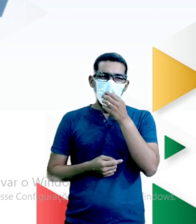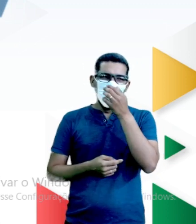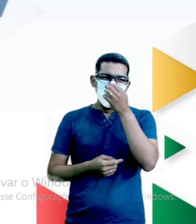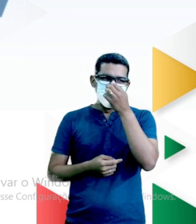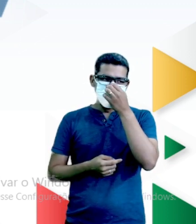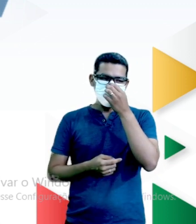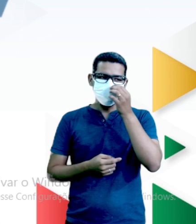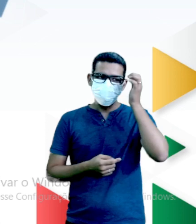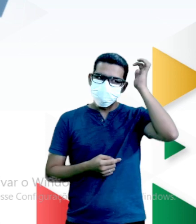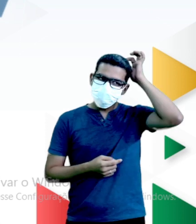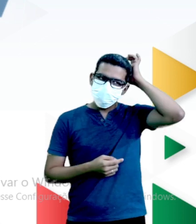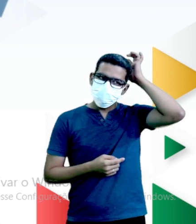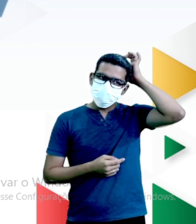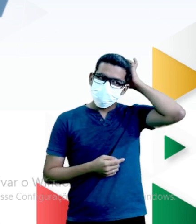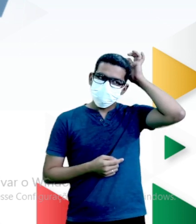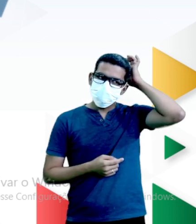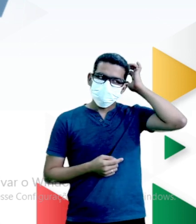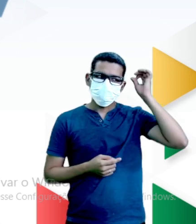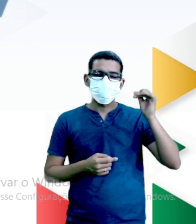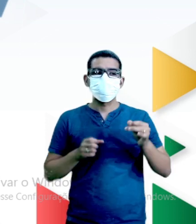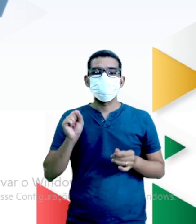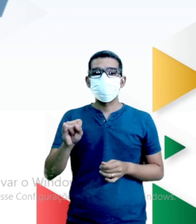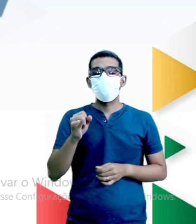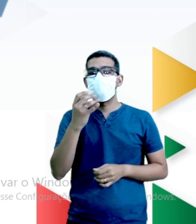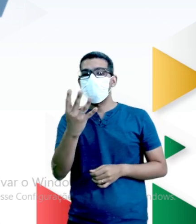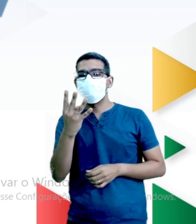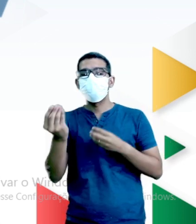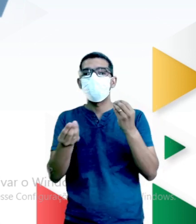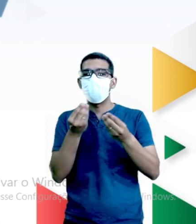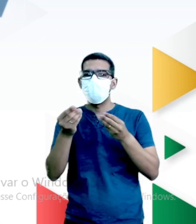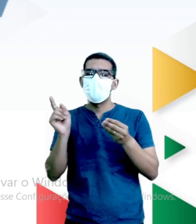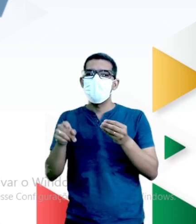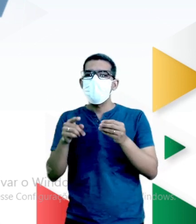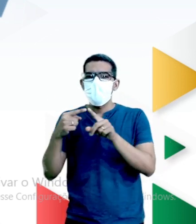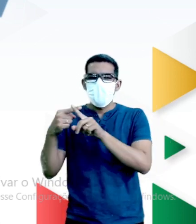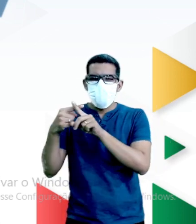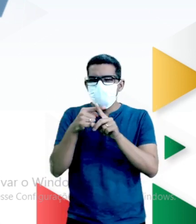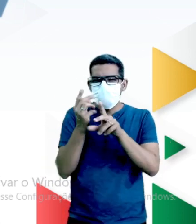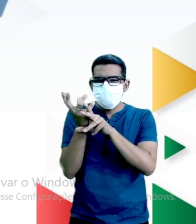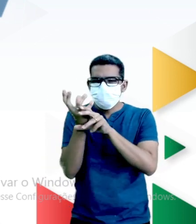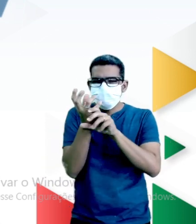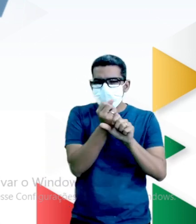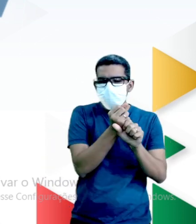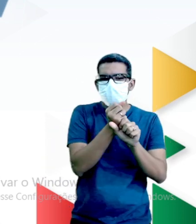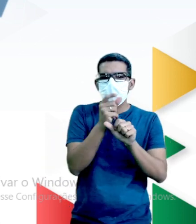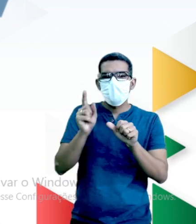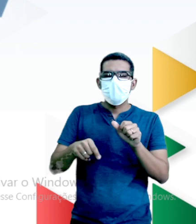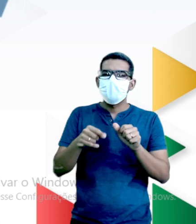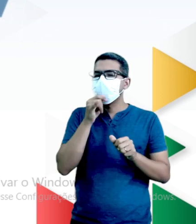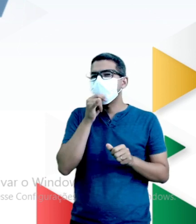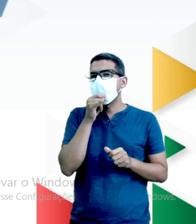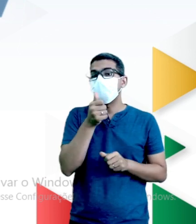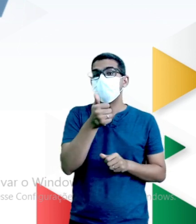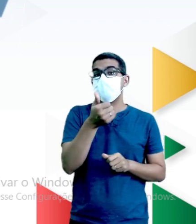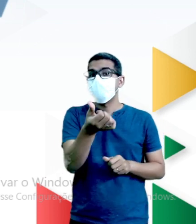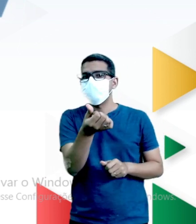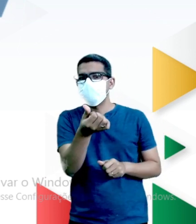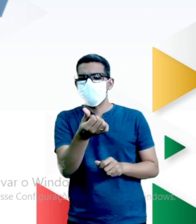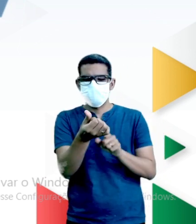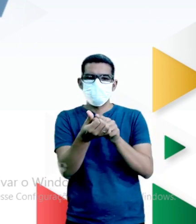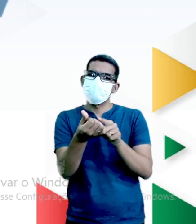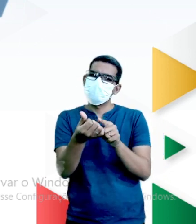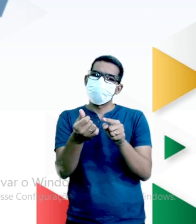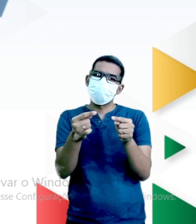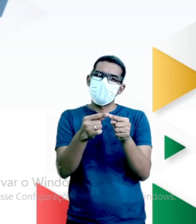Ele é múltiplo de 4 quando ele termina com o número múltiplo de 4, ou seja, o final do número é 16, o final do